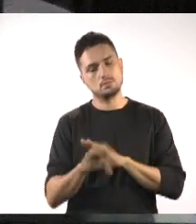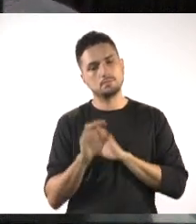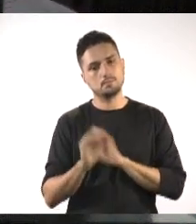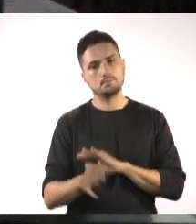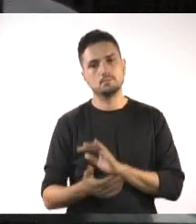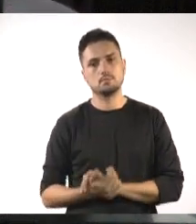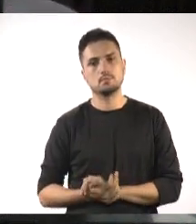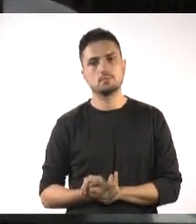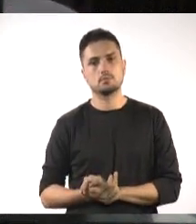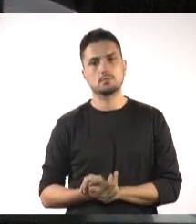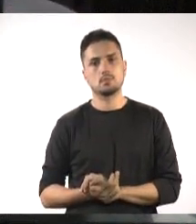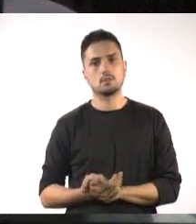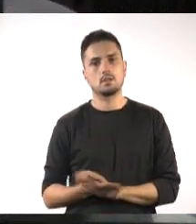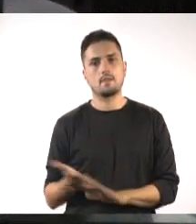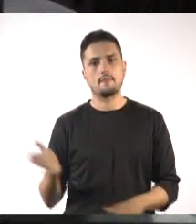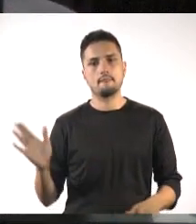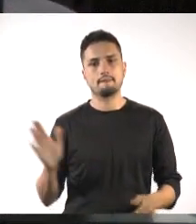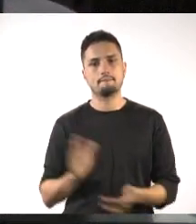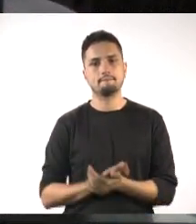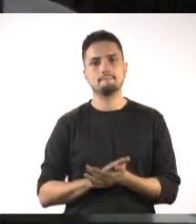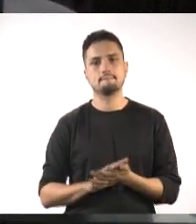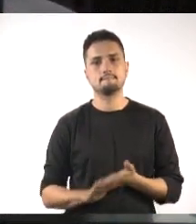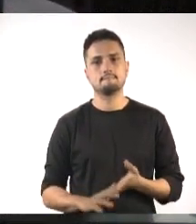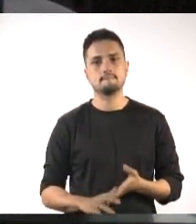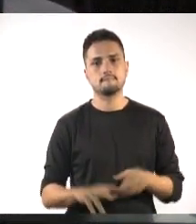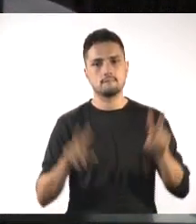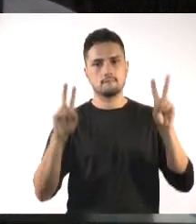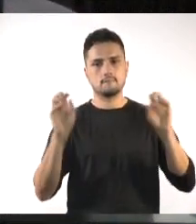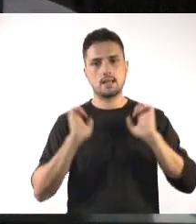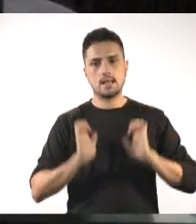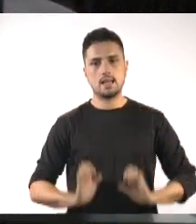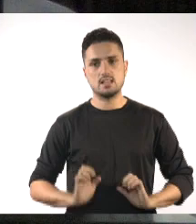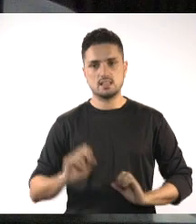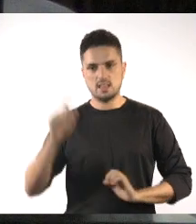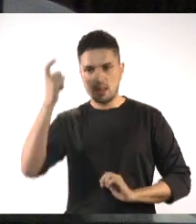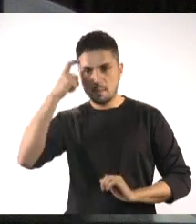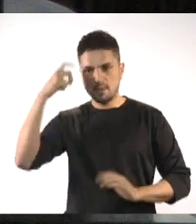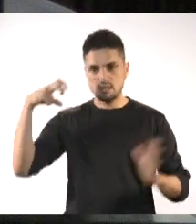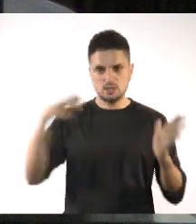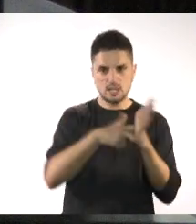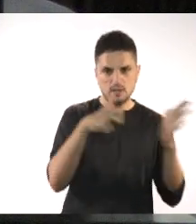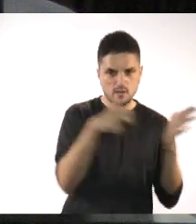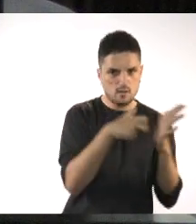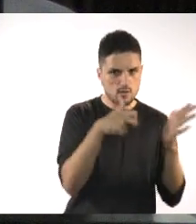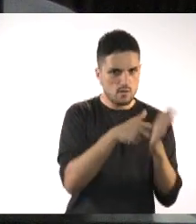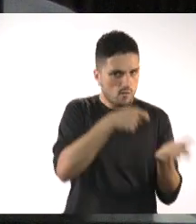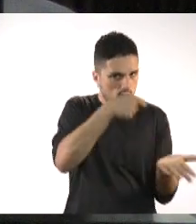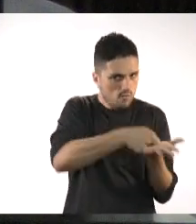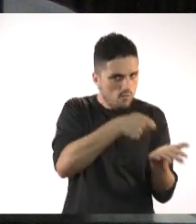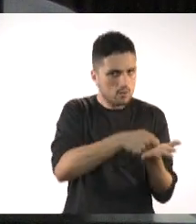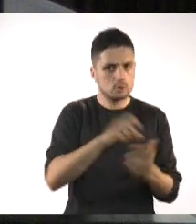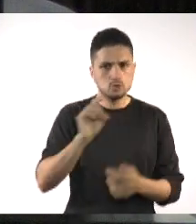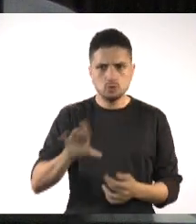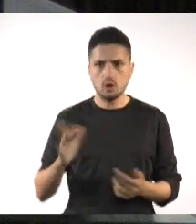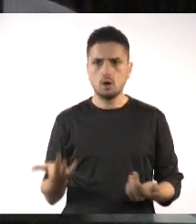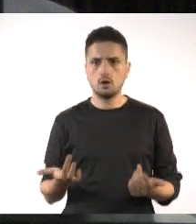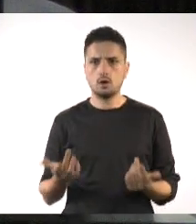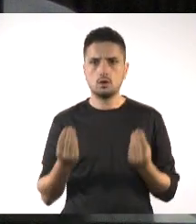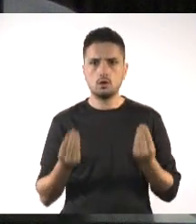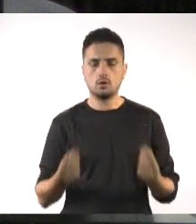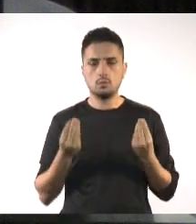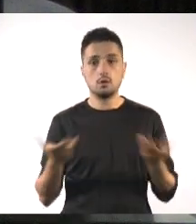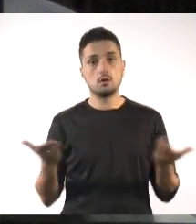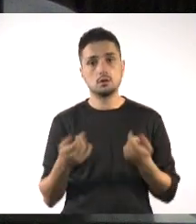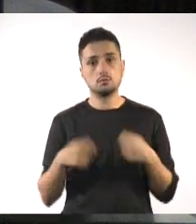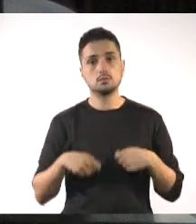tratados apenas sobre a ética punitiva e não sobre a questão Agora, recentemente, está-se até estudando a